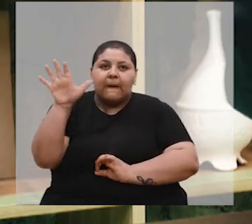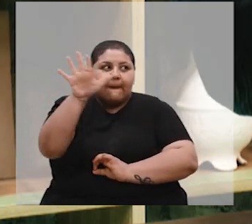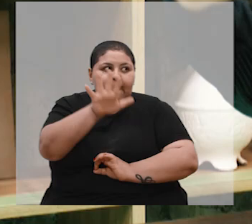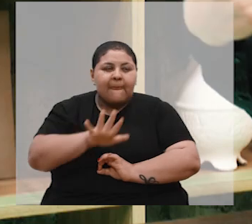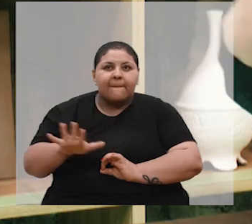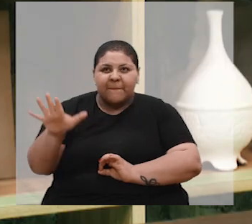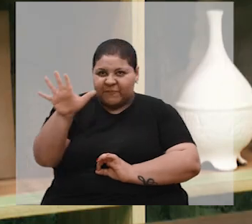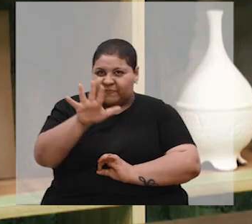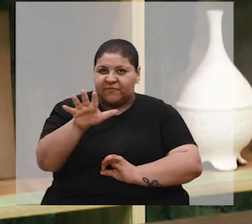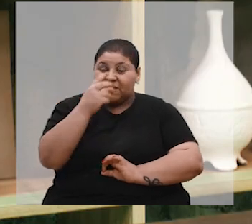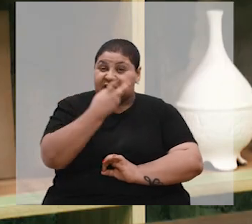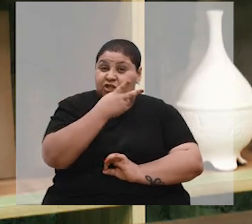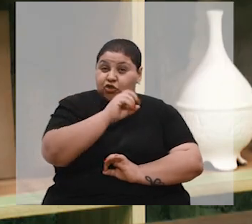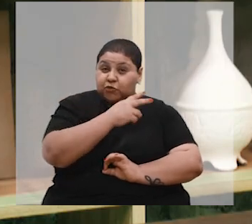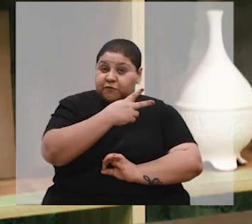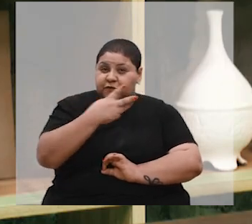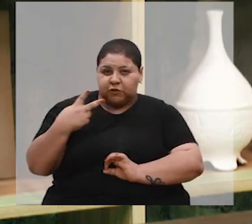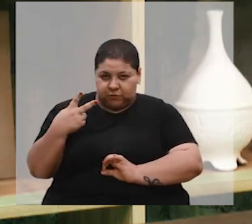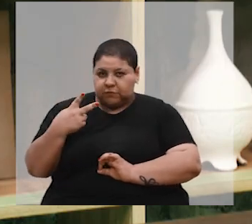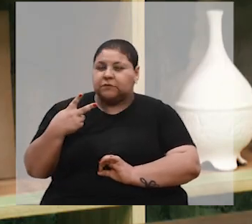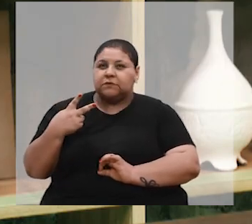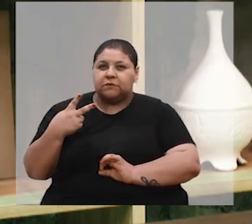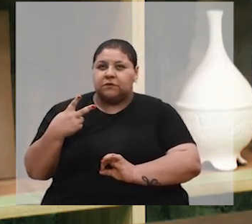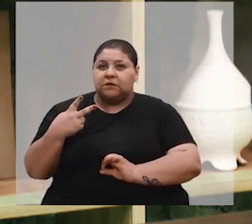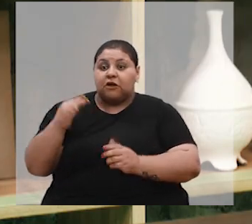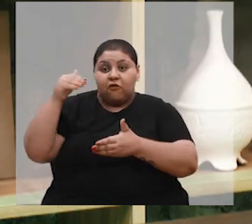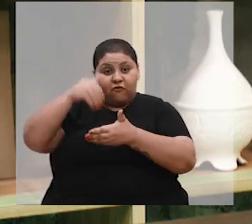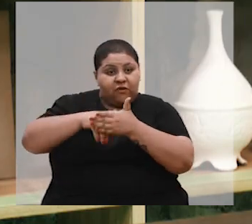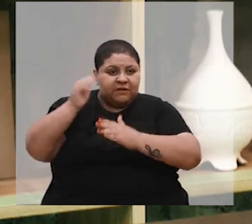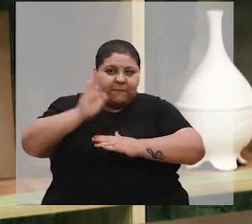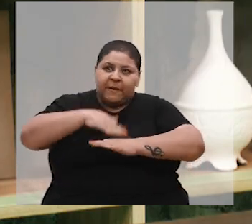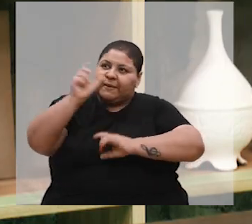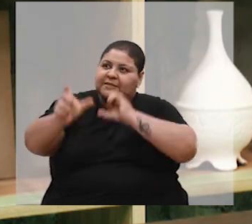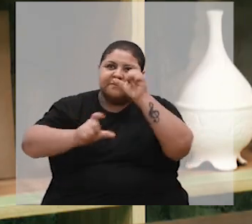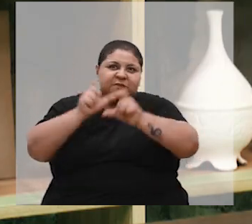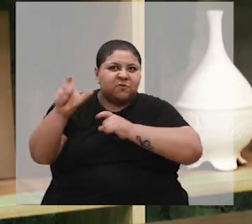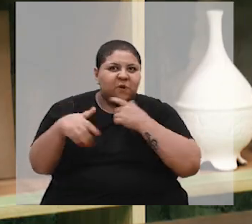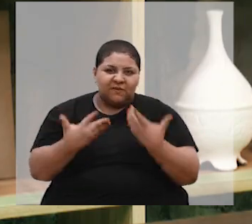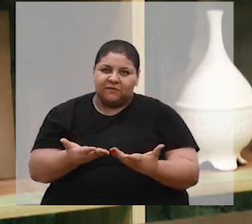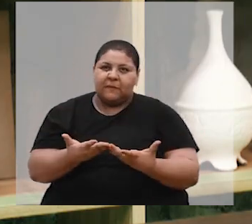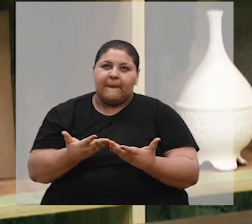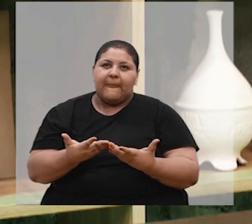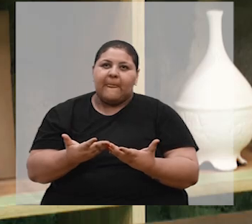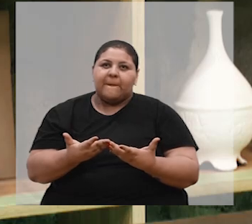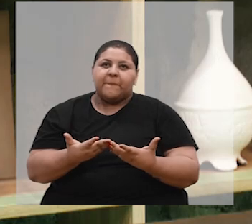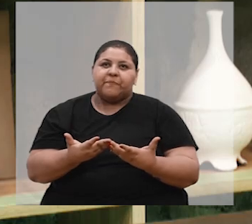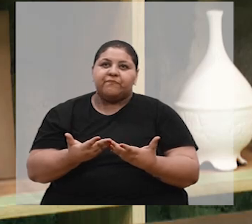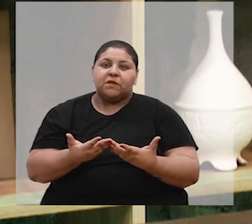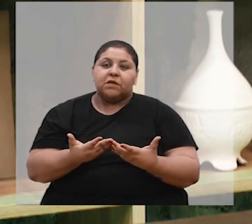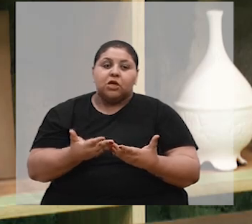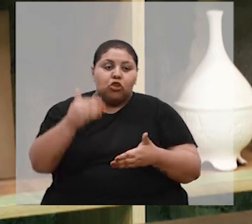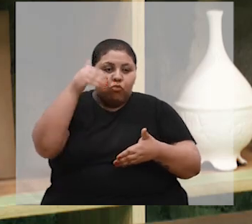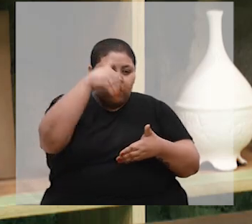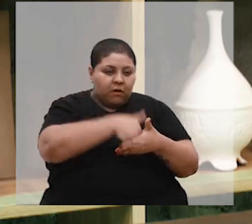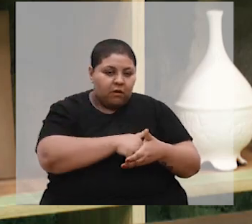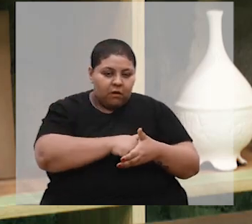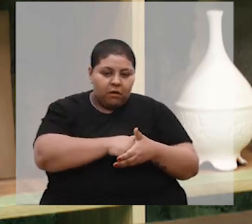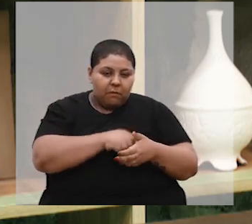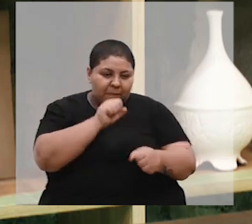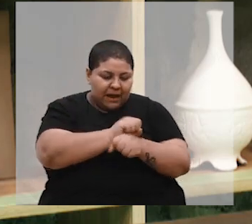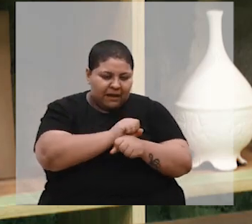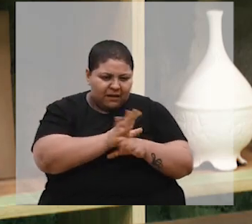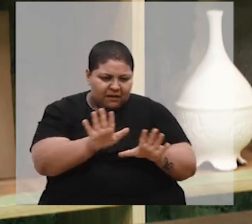que foram as de 2022, mas nas eleições que a gente vota para mais candidatos, né, as pessoas, no meio da votação, pararem o processo e